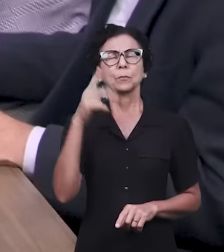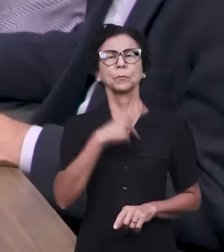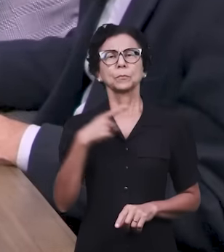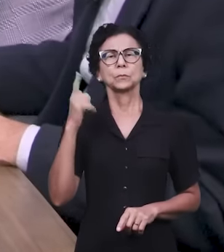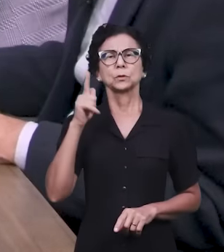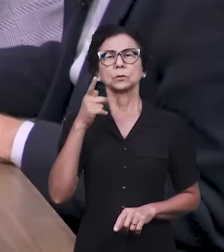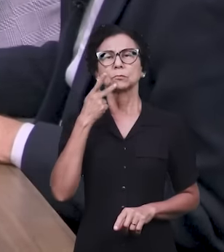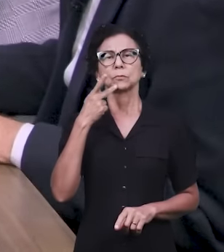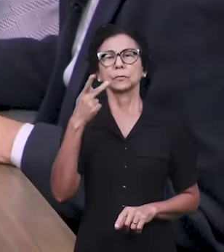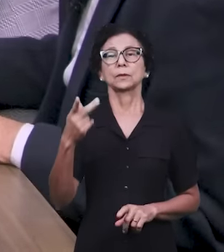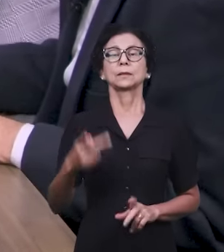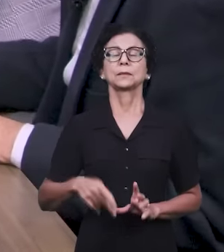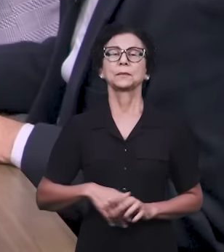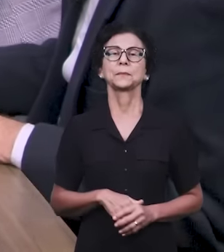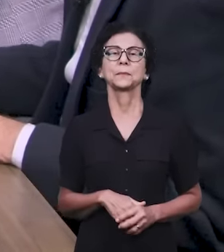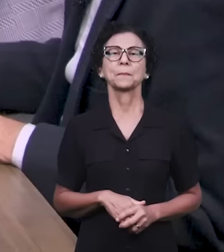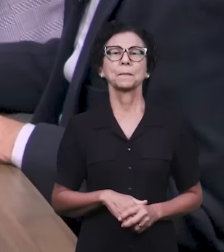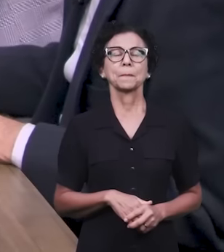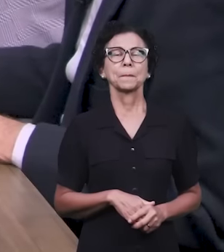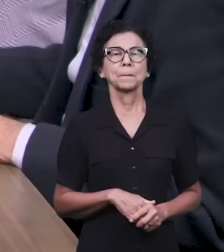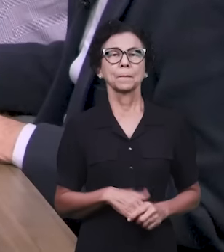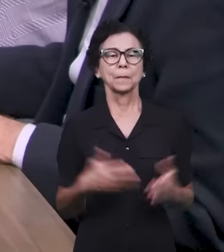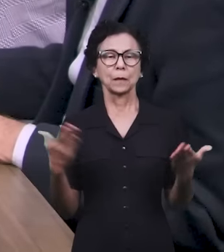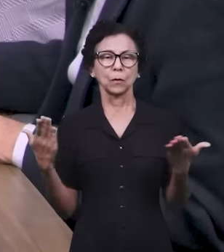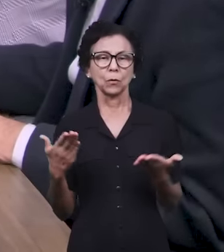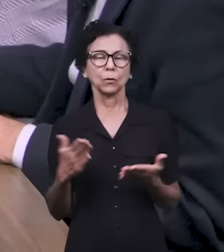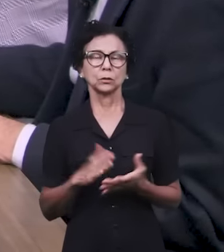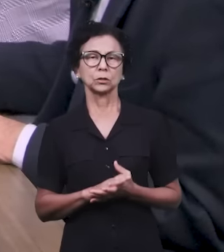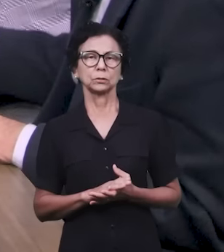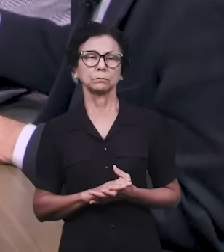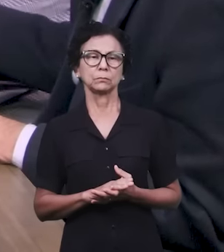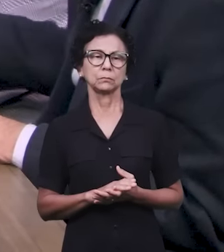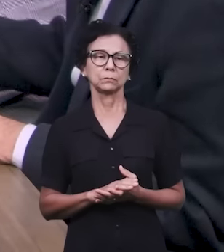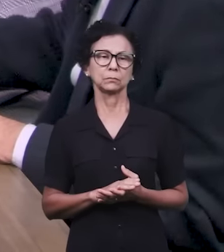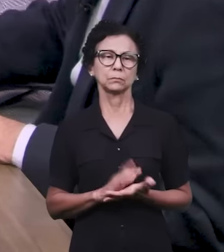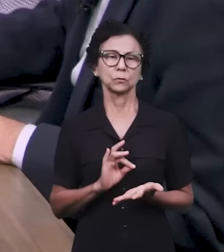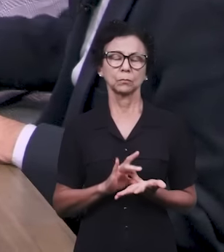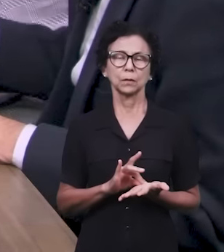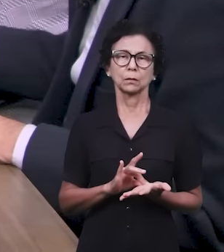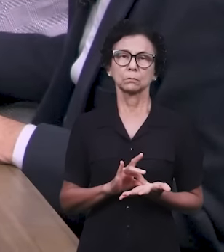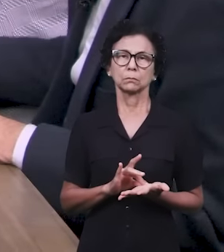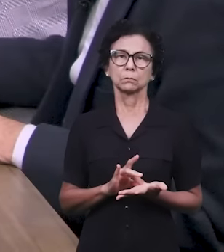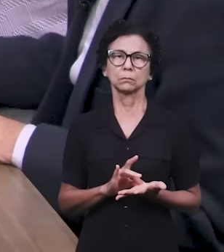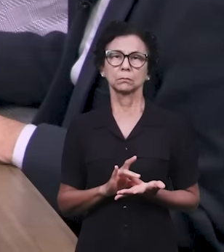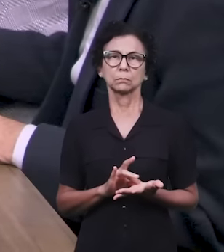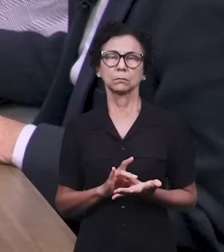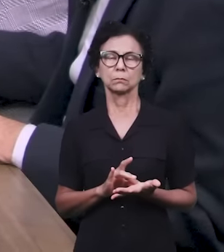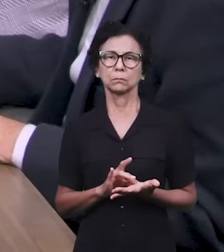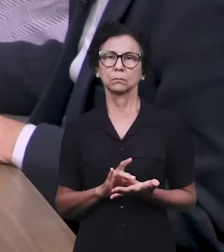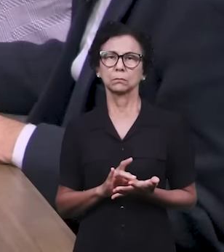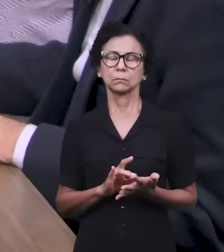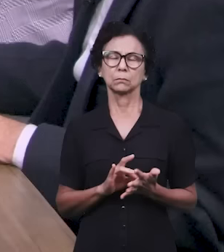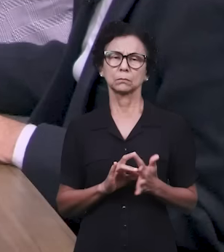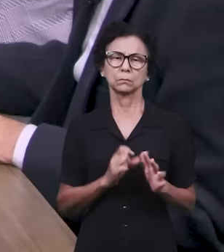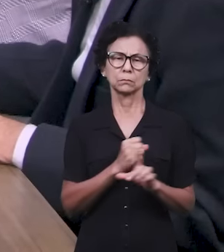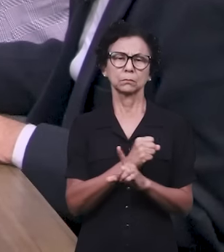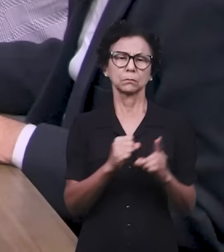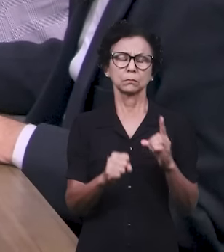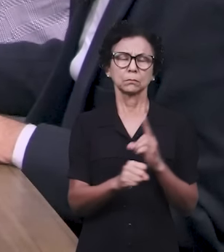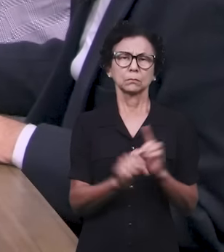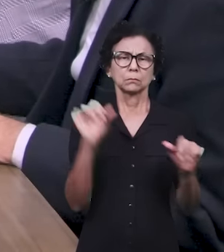que nós vivemos hoje uma grande mudança na nossa civilização, mudança de